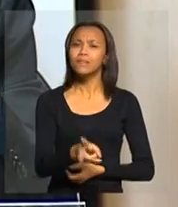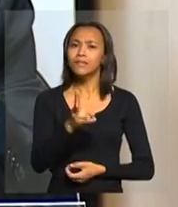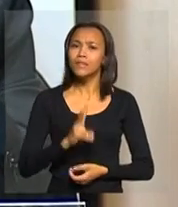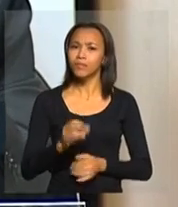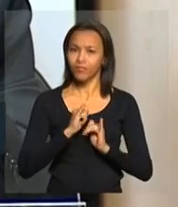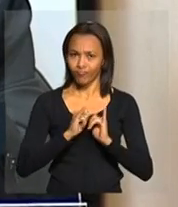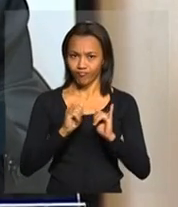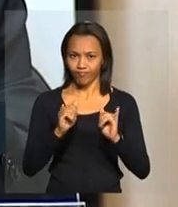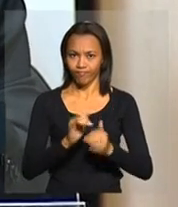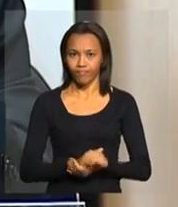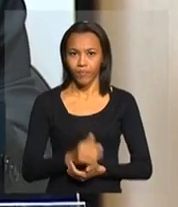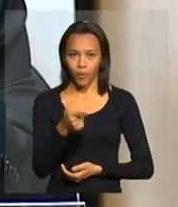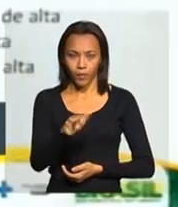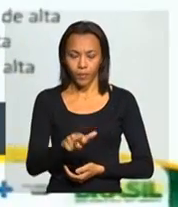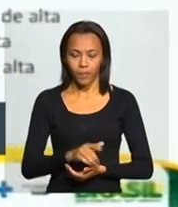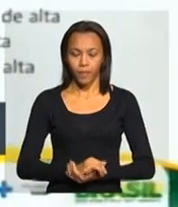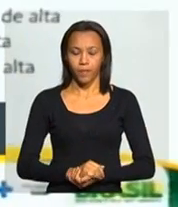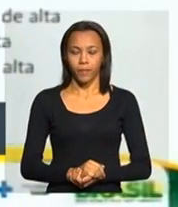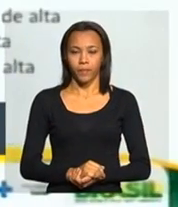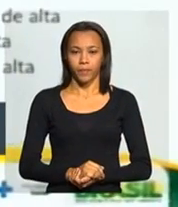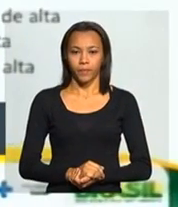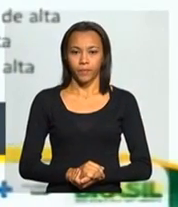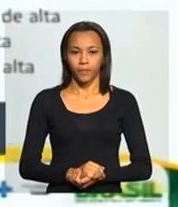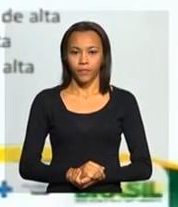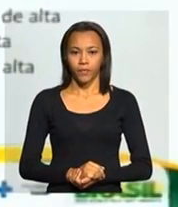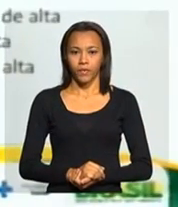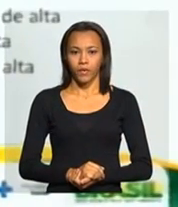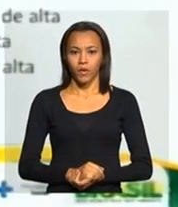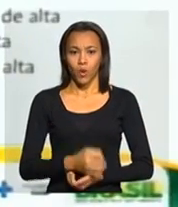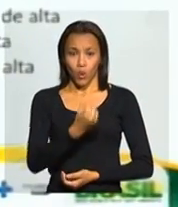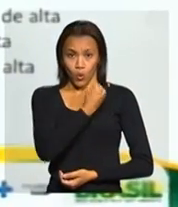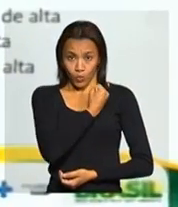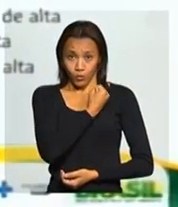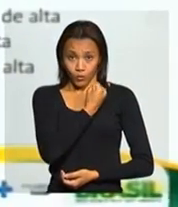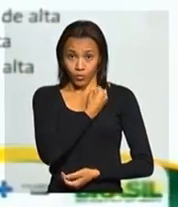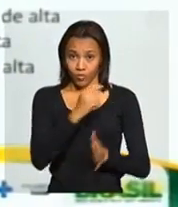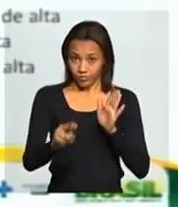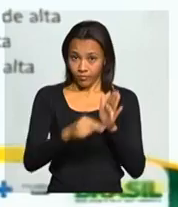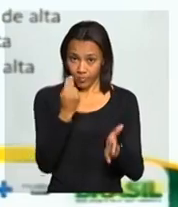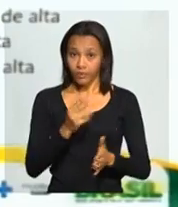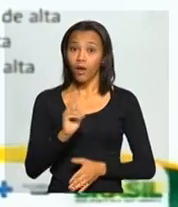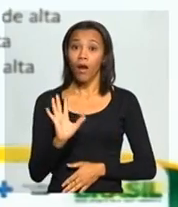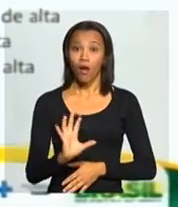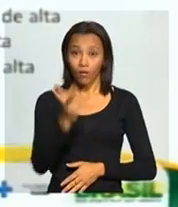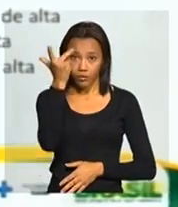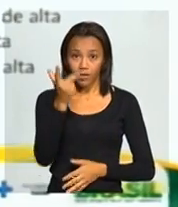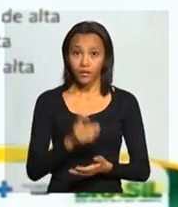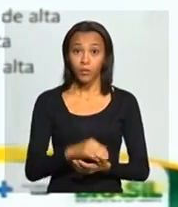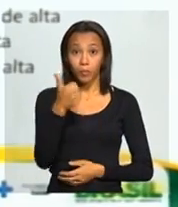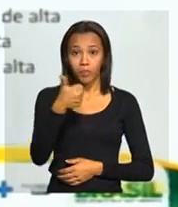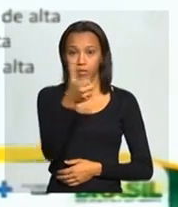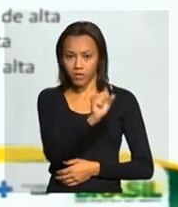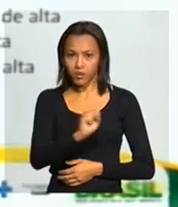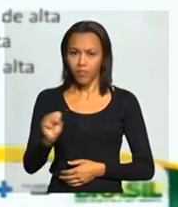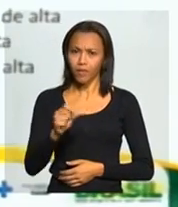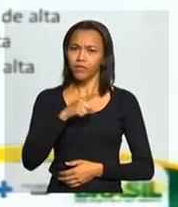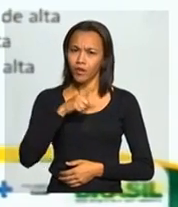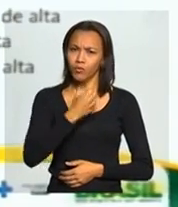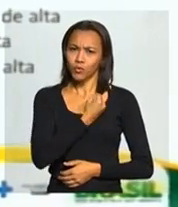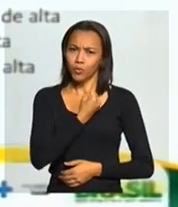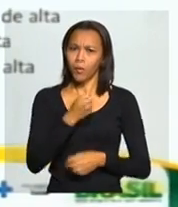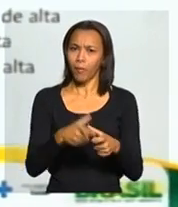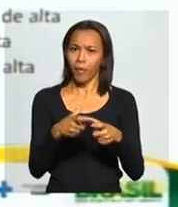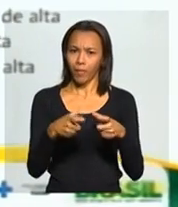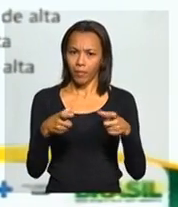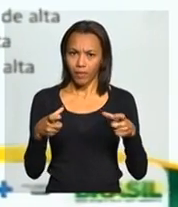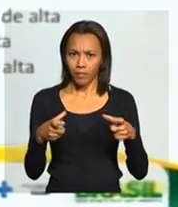isso. Próximo. O número de transplantes relacionados ao primeiro semestre, nós tivemos um crescimento global